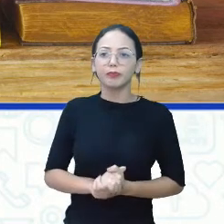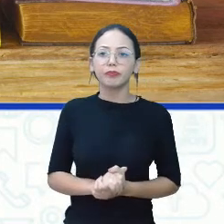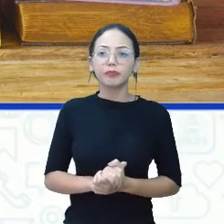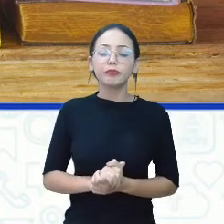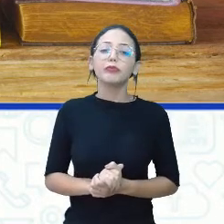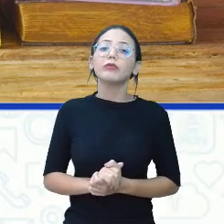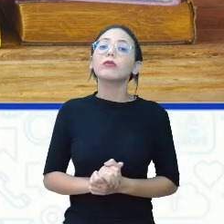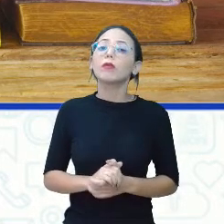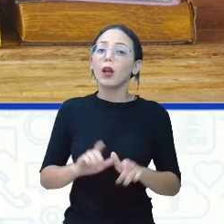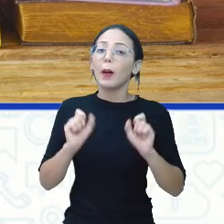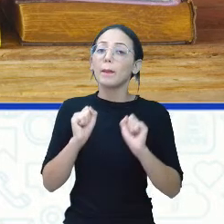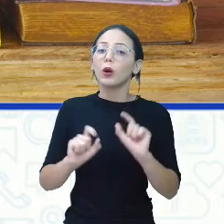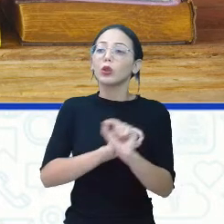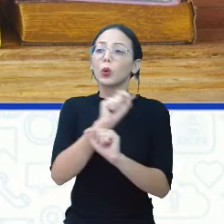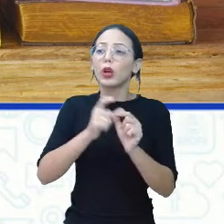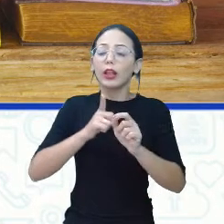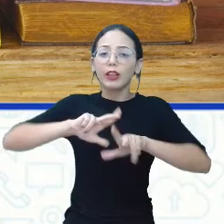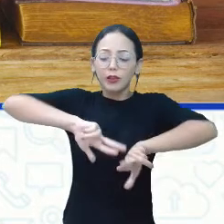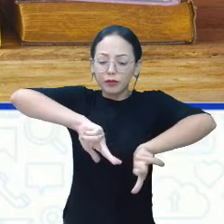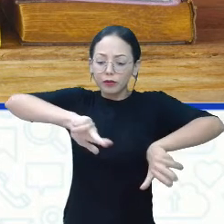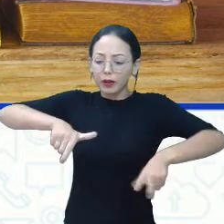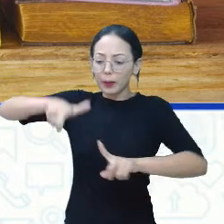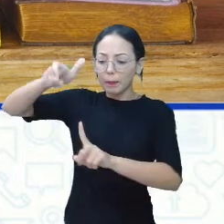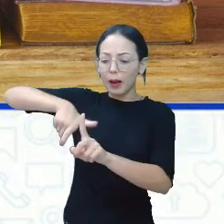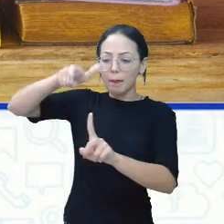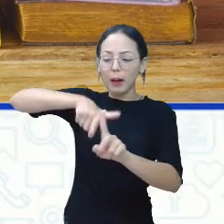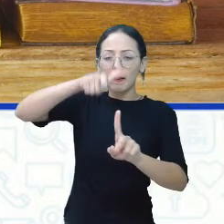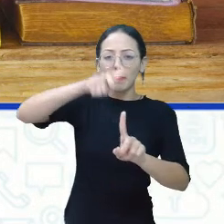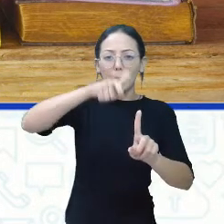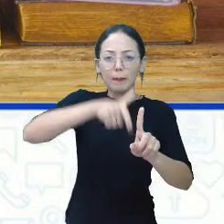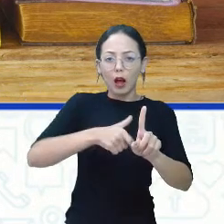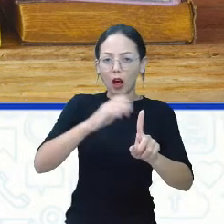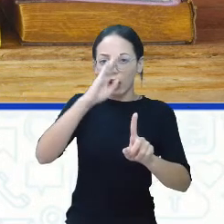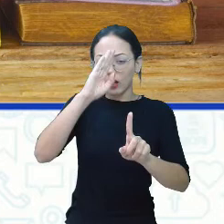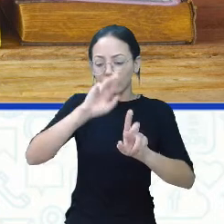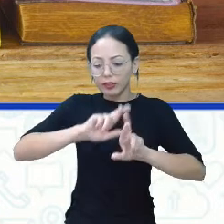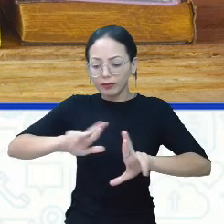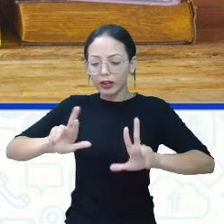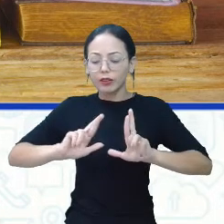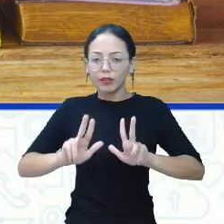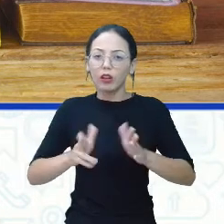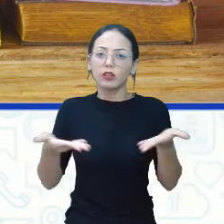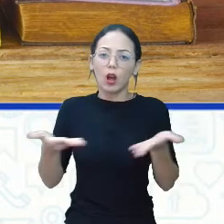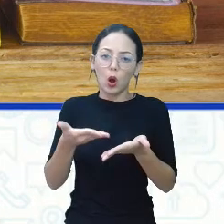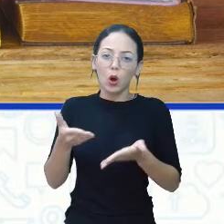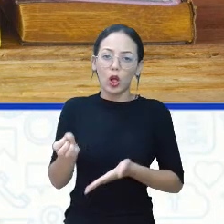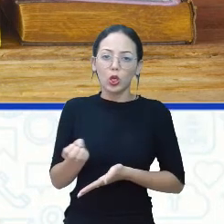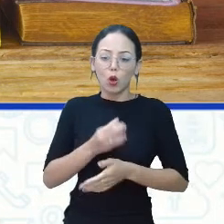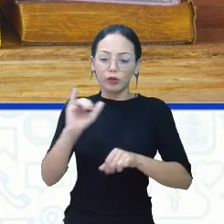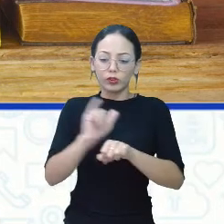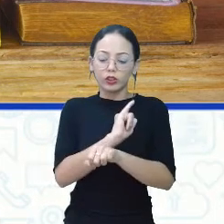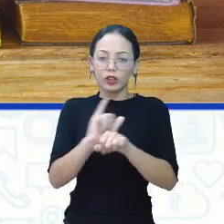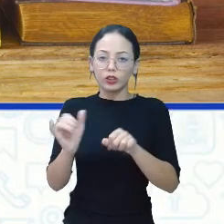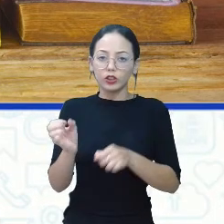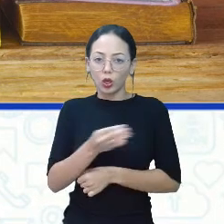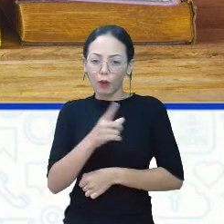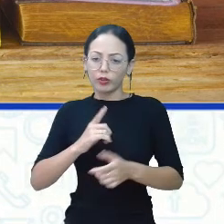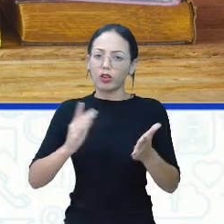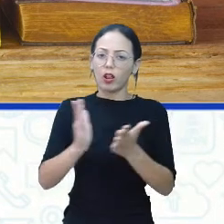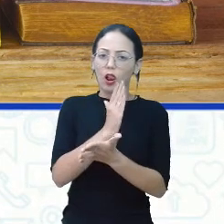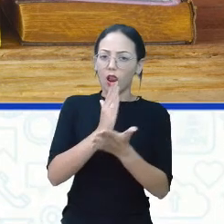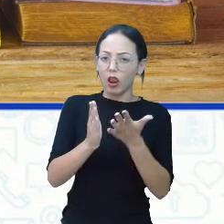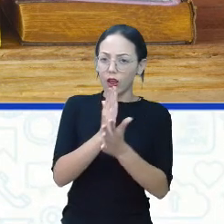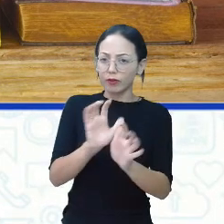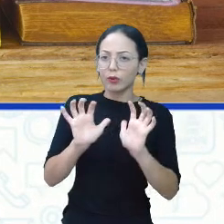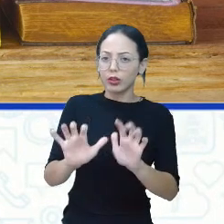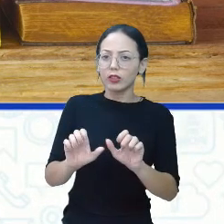quando concede protagonismo a vários personagens diferentes, e isso é um recurso muito moderno, né? A gente tem muito nos dias de hoje livros assim.